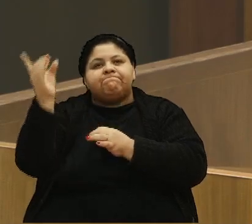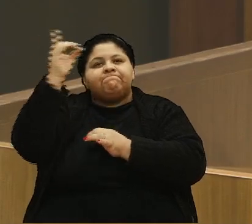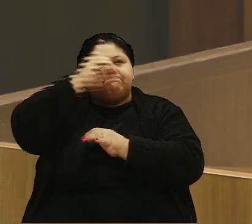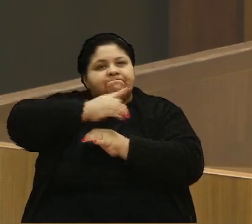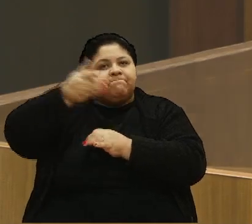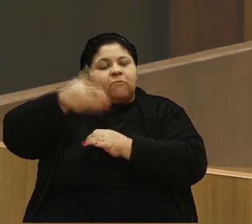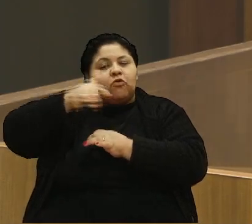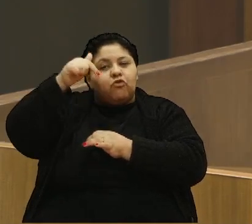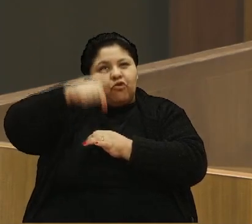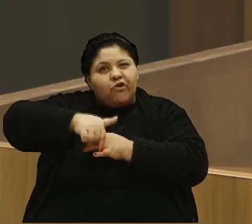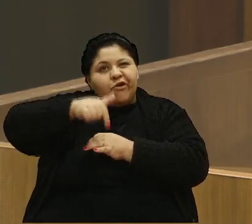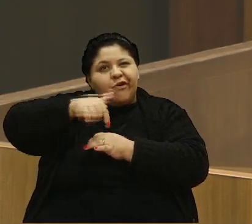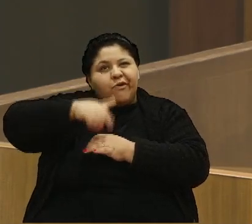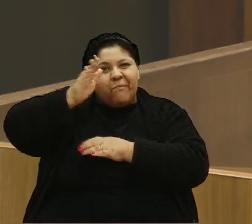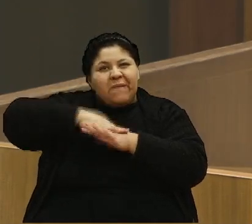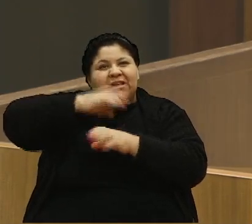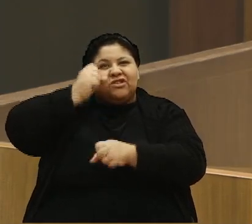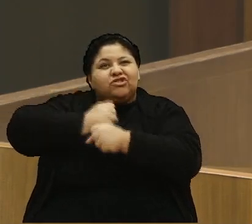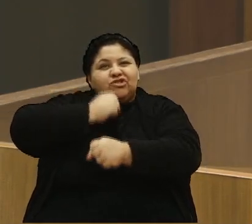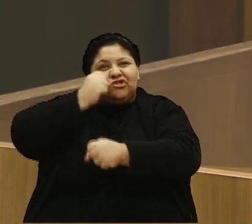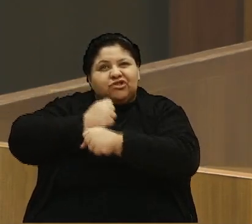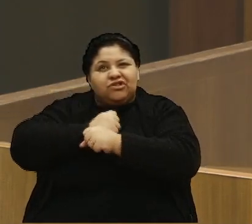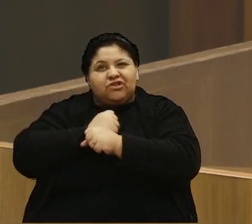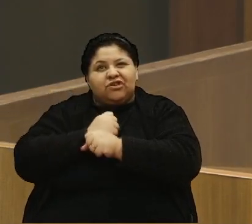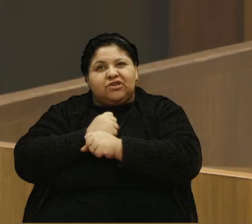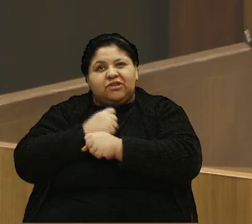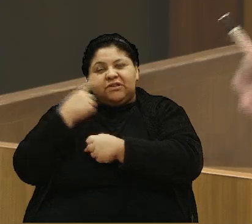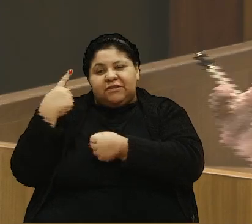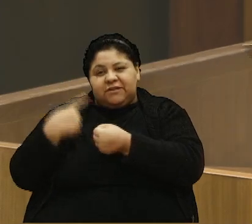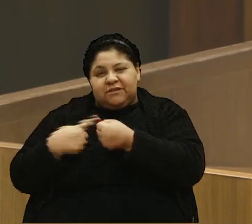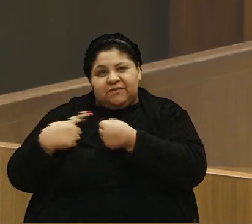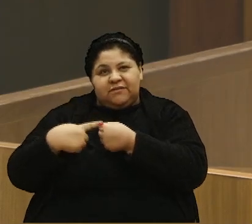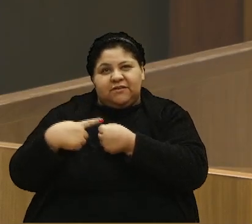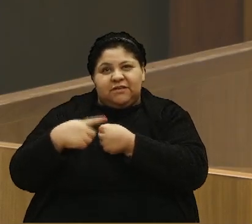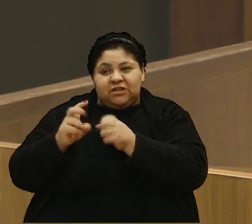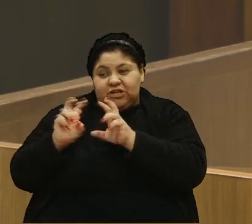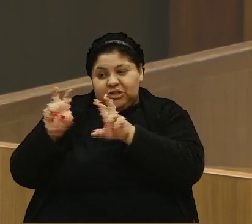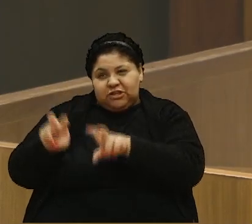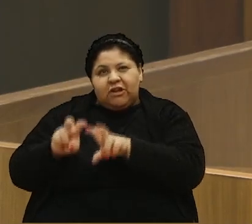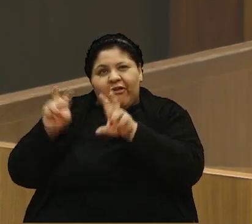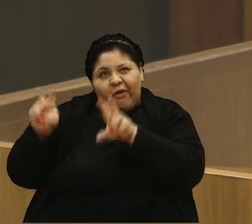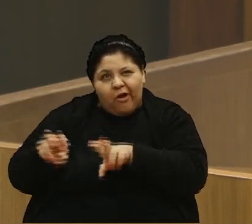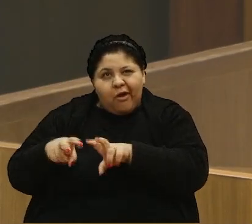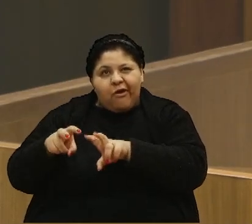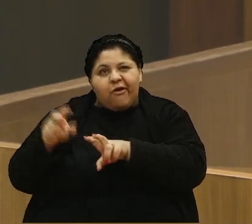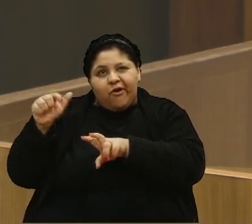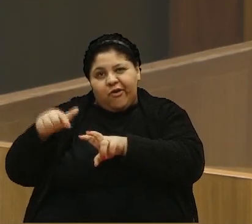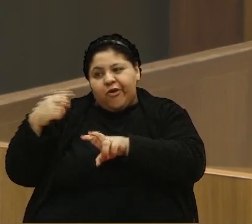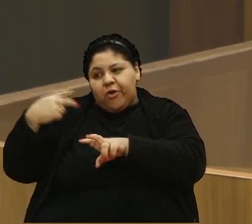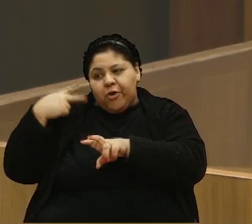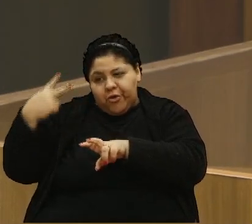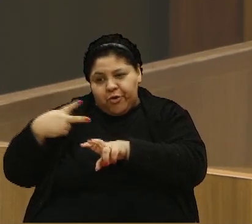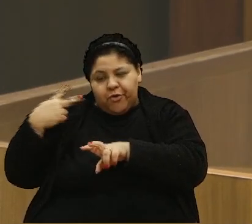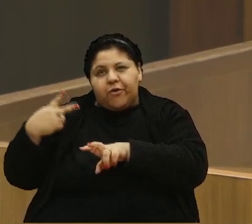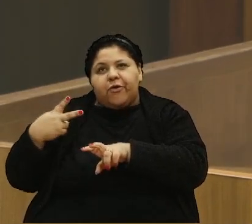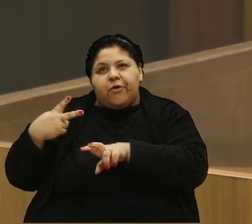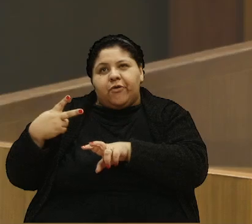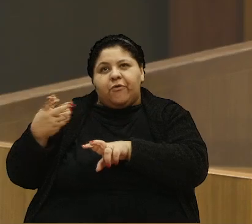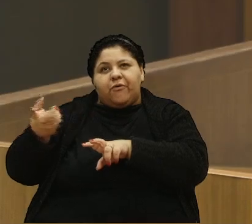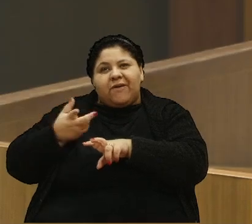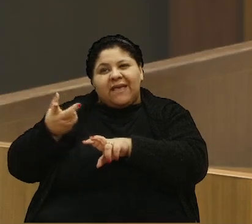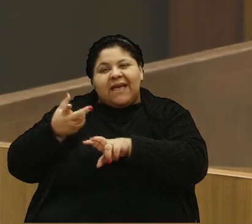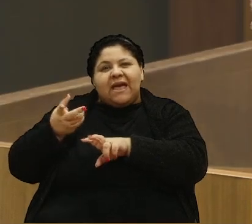aqui trazendo mais obras, né, em nível de cidade, em nível de interior, né, que este vereador procura,